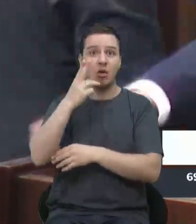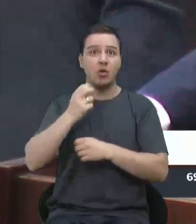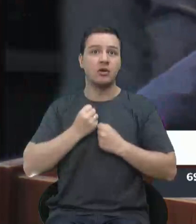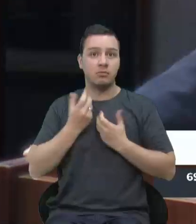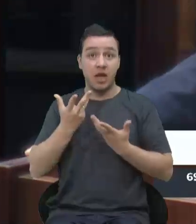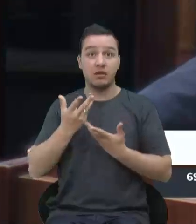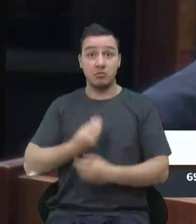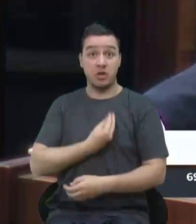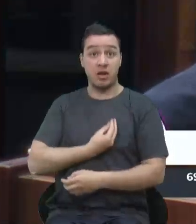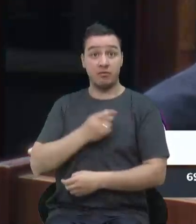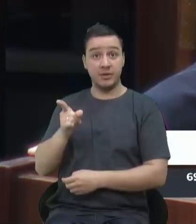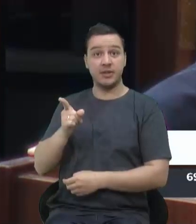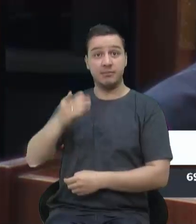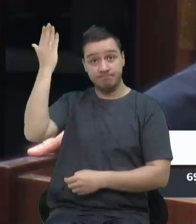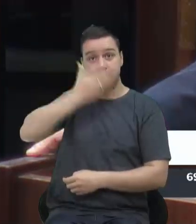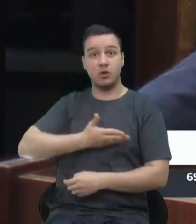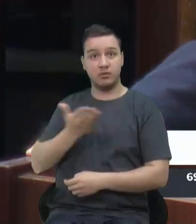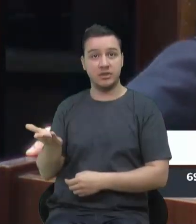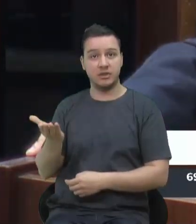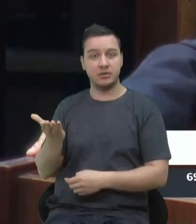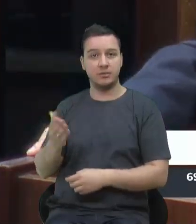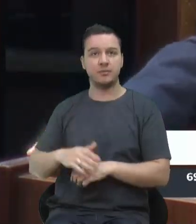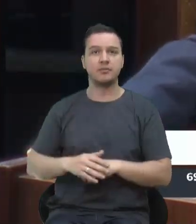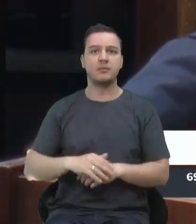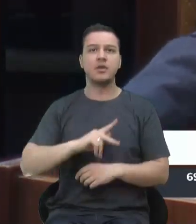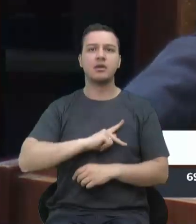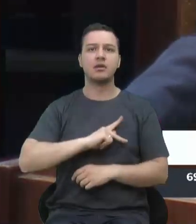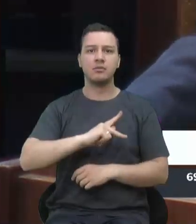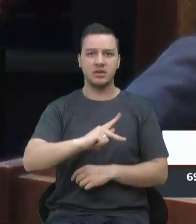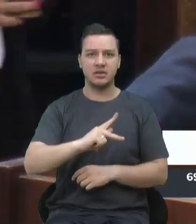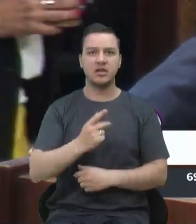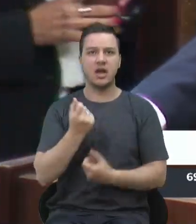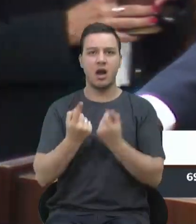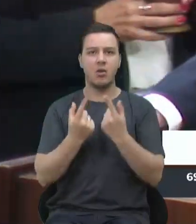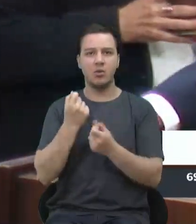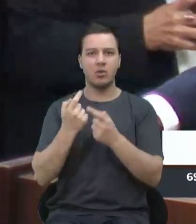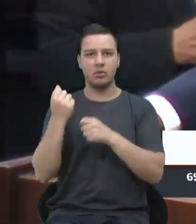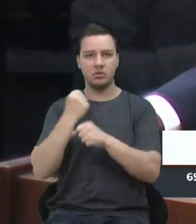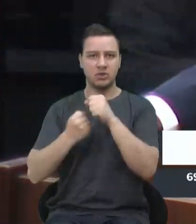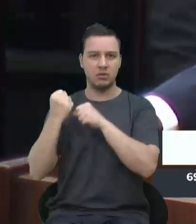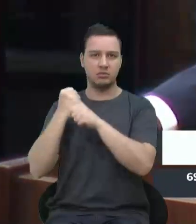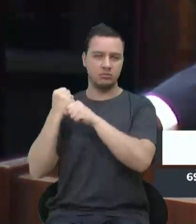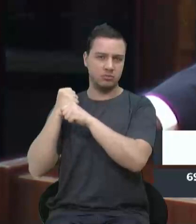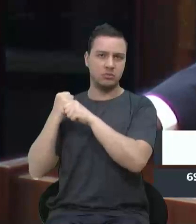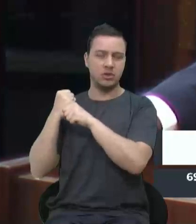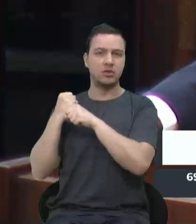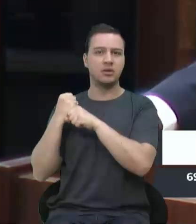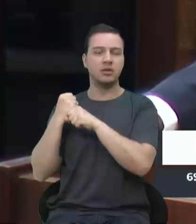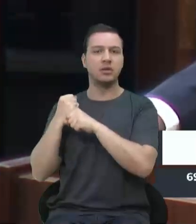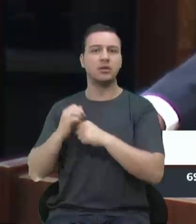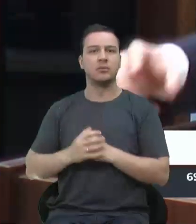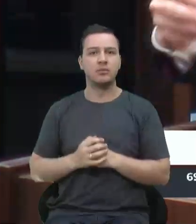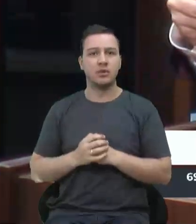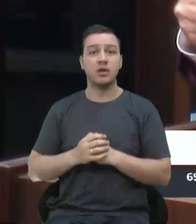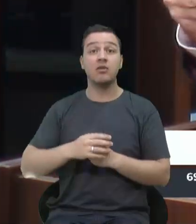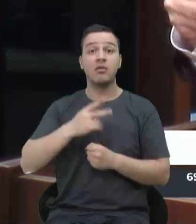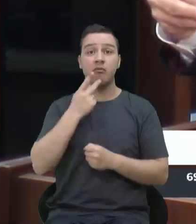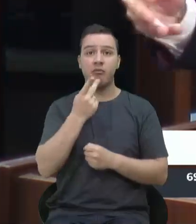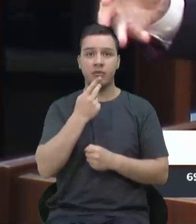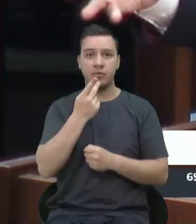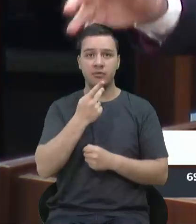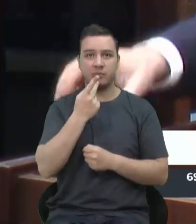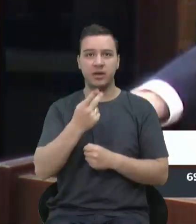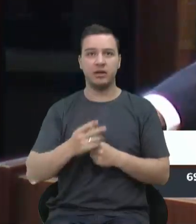está aí para testemunhar. O senhor presidente da República, alguns anos atrás, vários anos atrás, colocou...